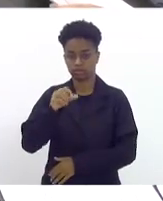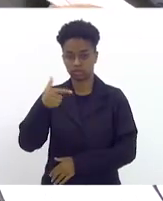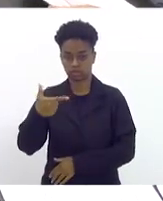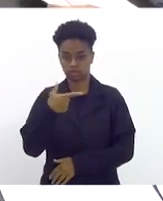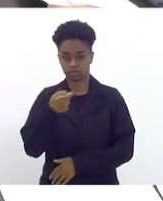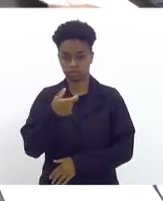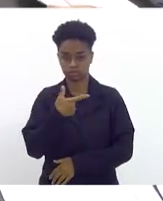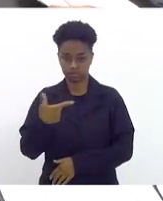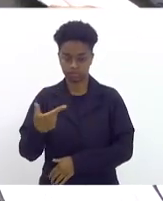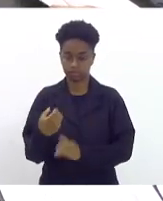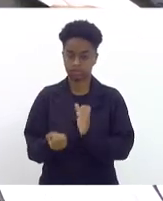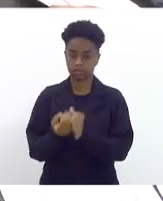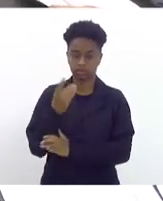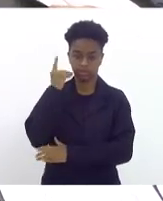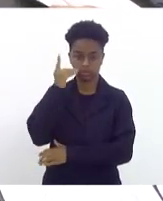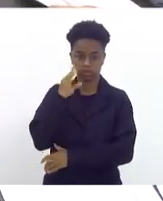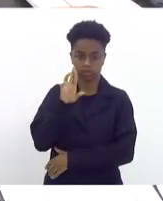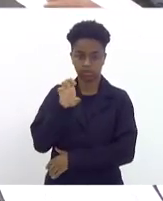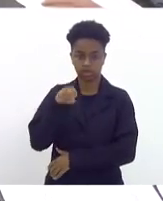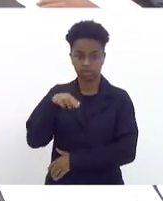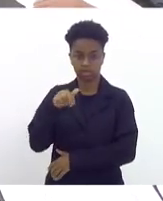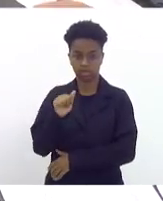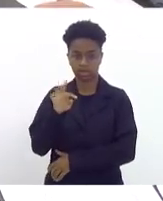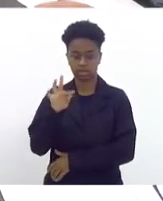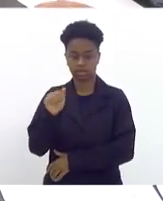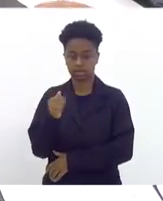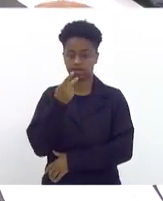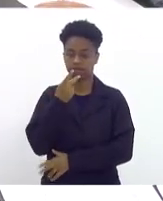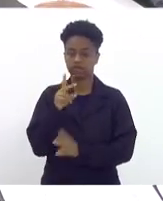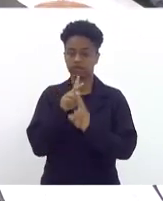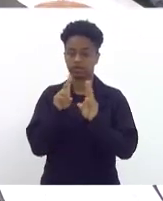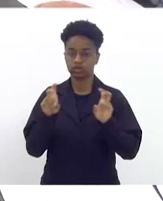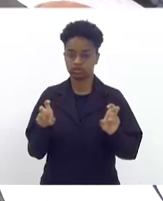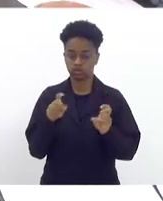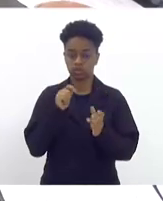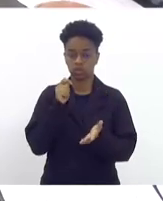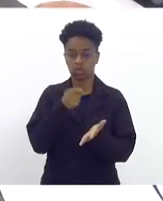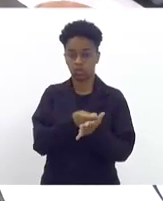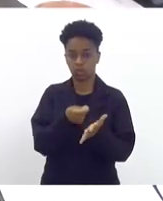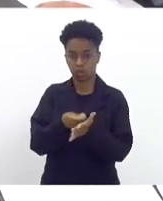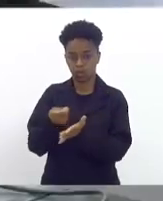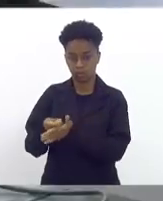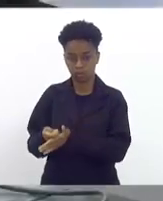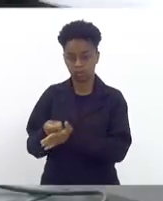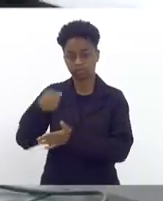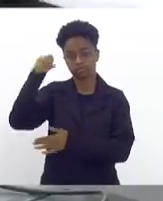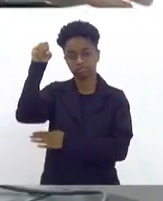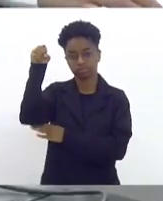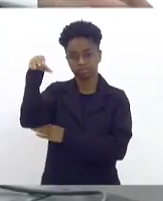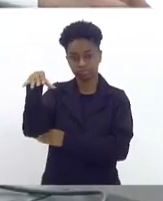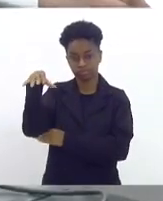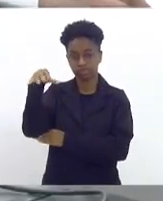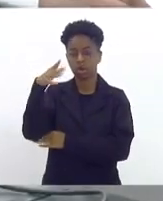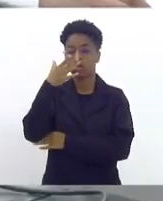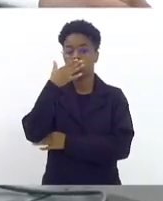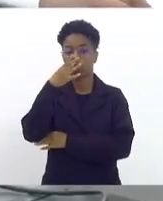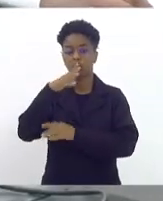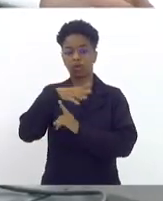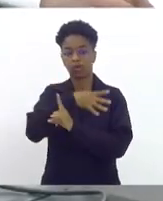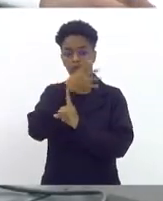de autoria da deputada Renata Souza que dispõe sobre a obrigatoriedade de iluminação nas cores da